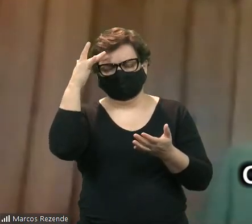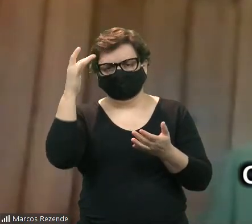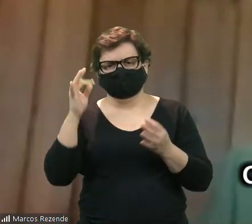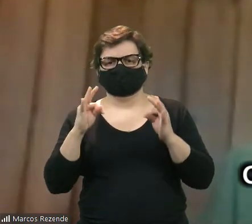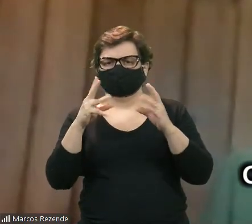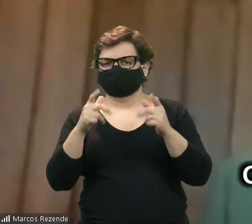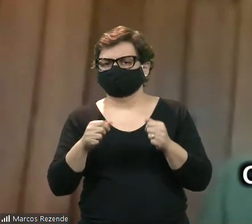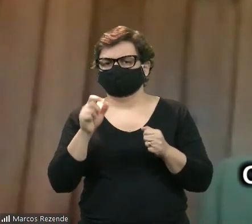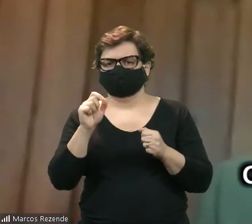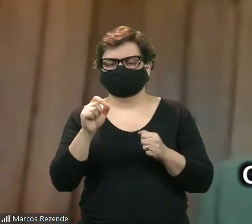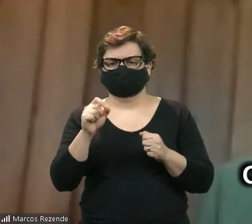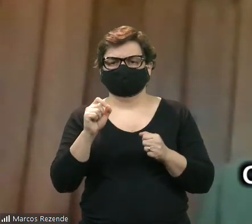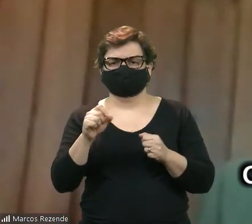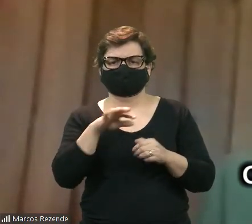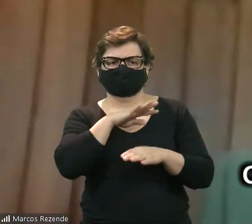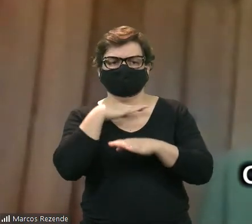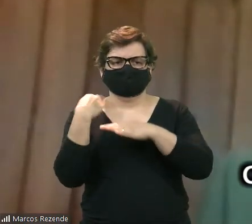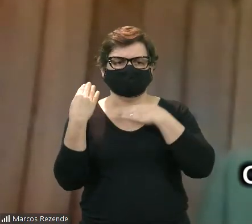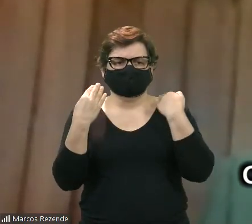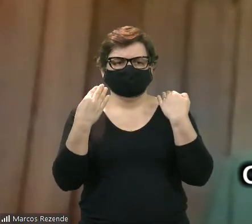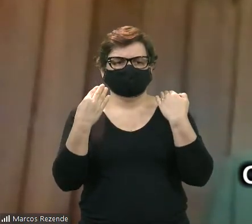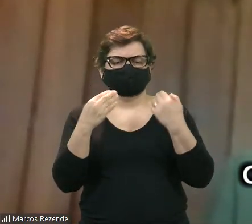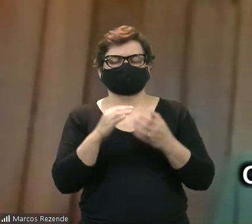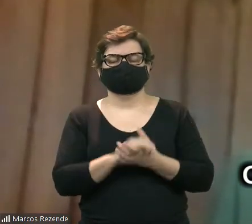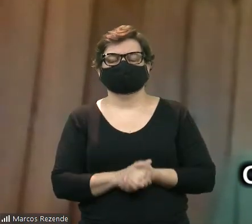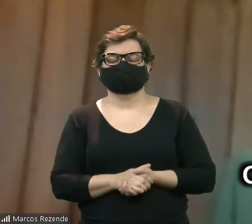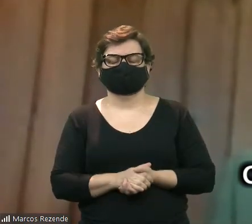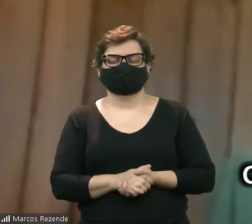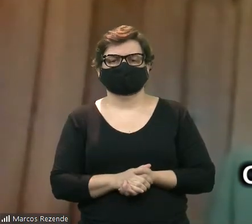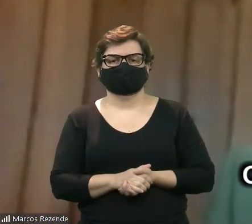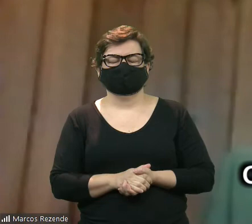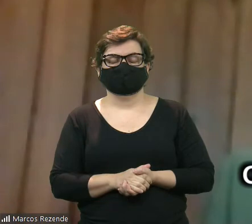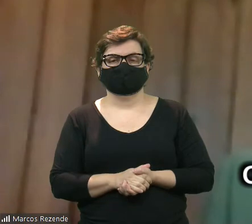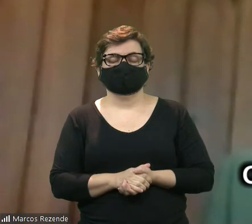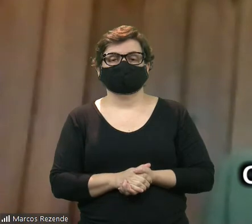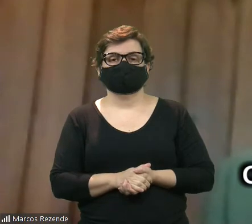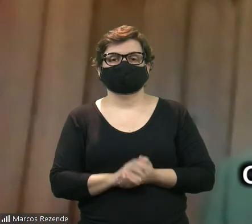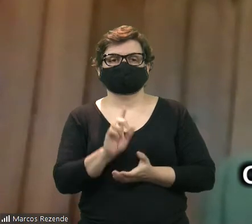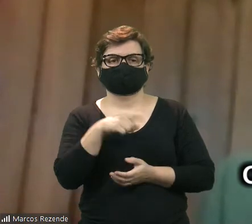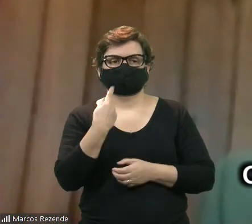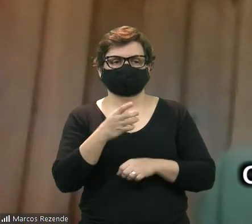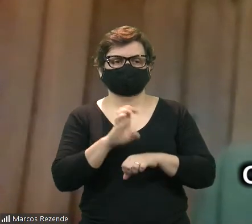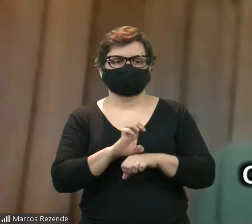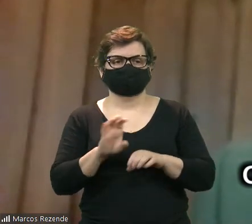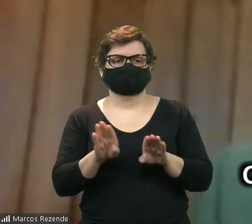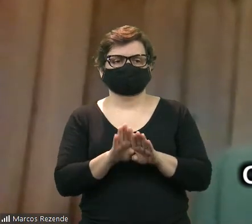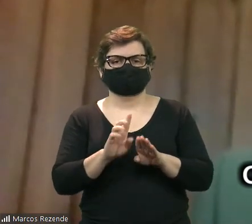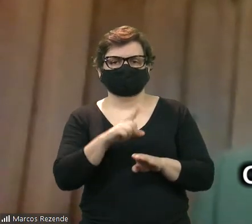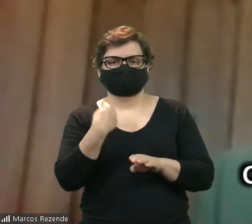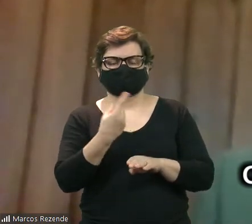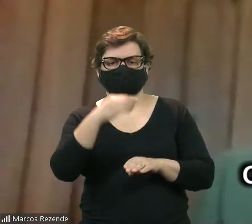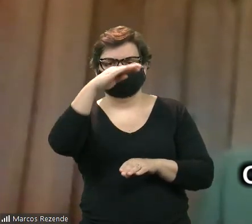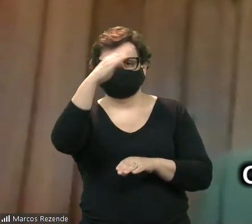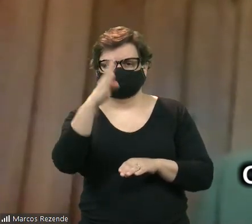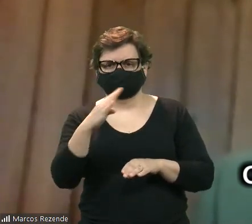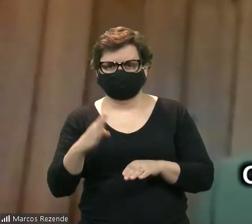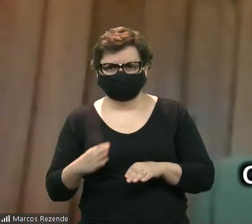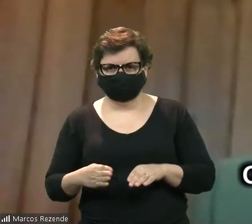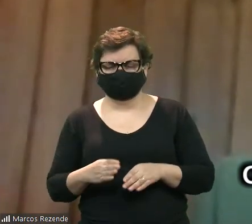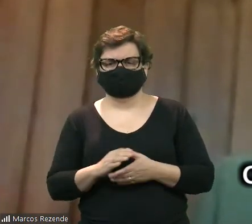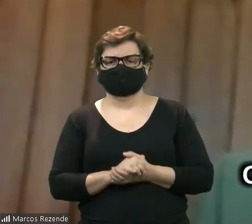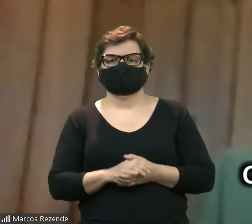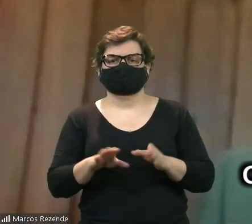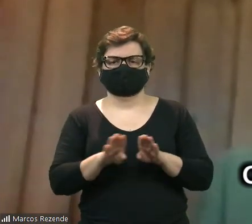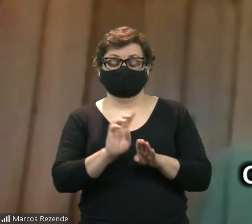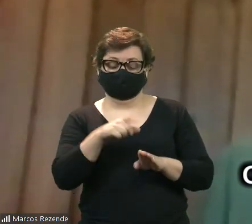mais de 3.700 óbitos que tivemos em nosso estado. E que o nosso estado, a nossa